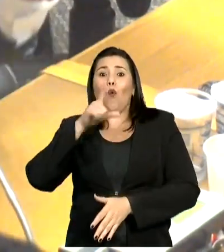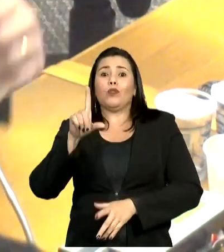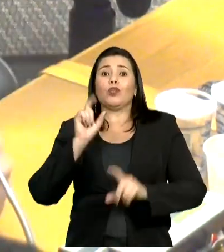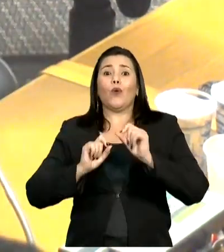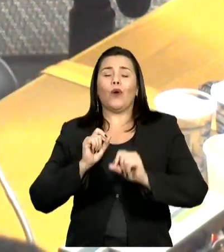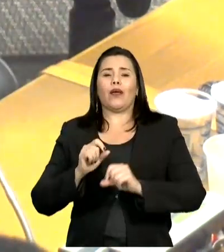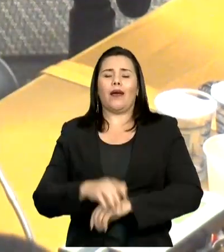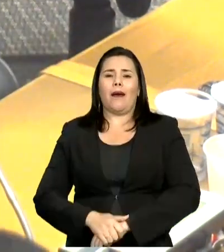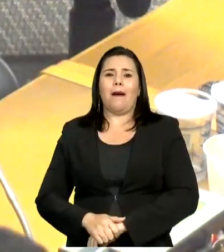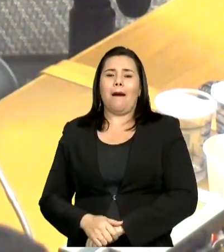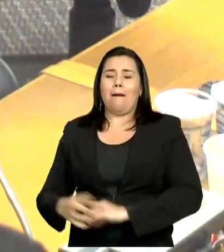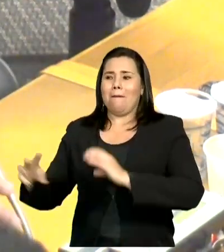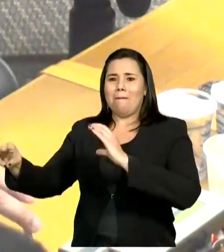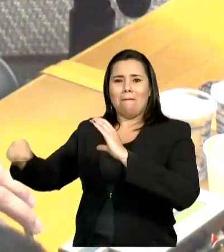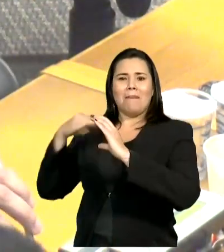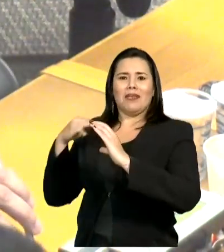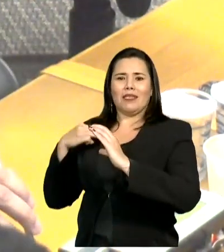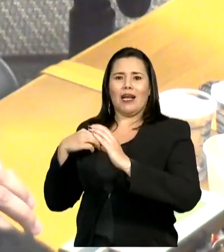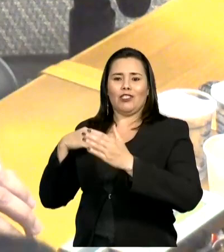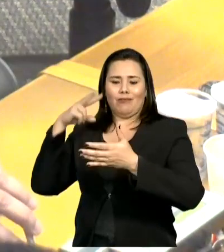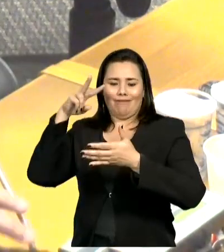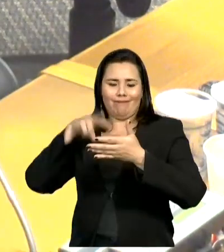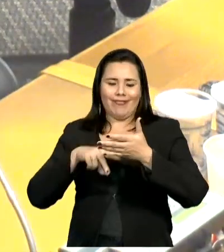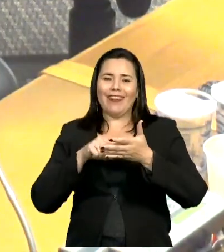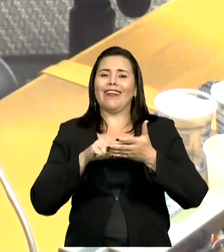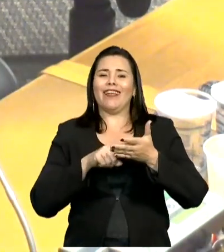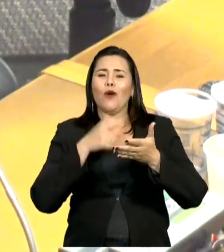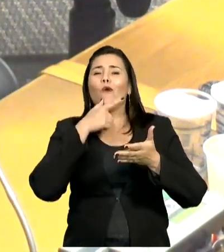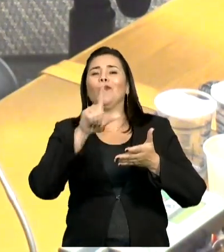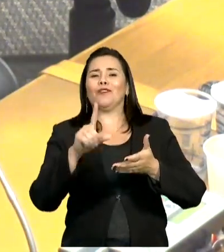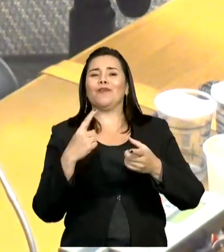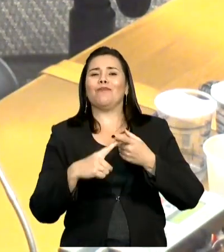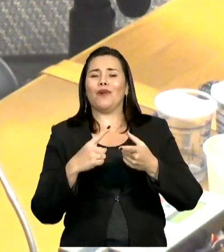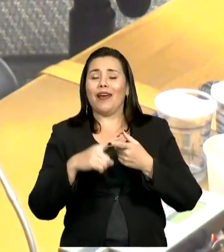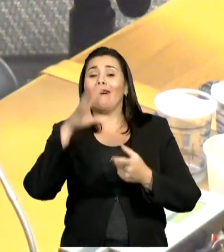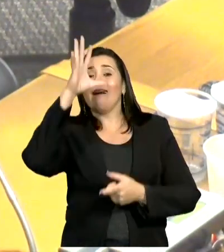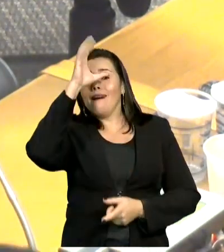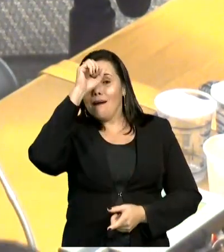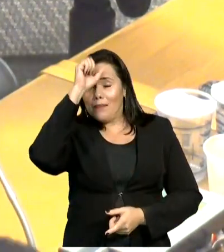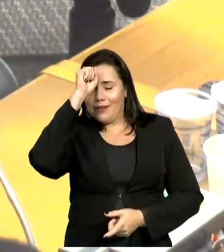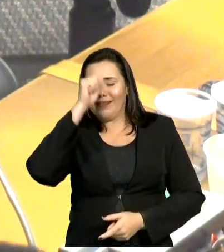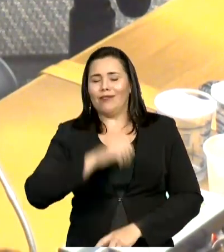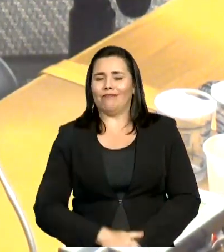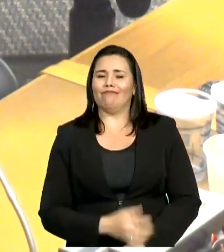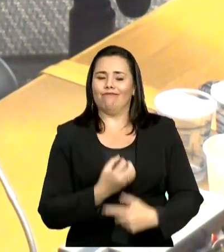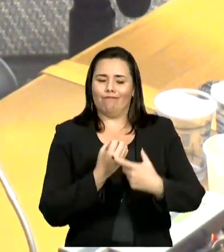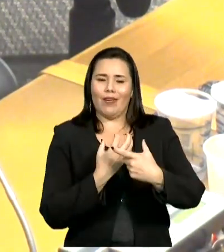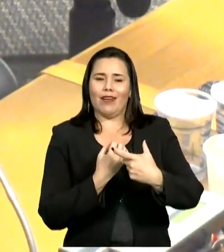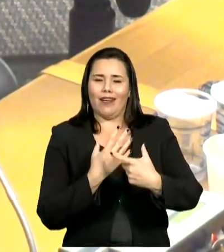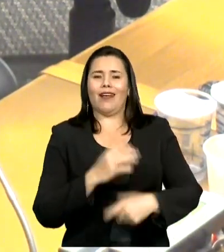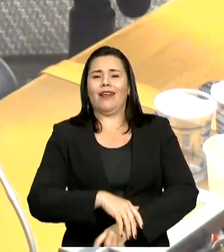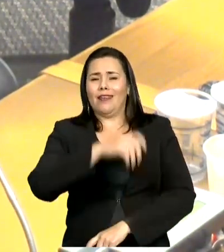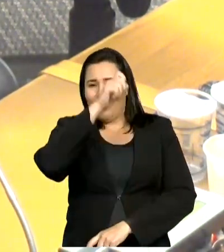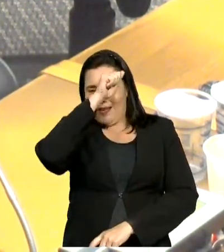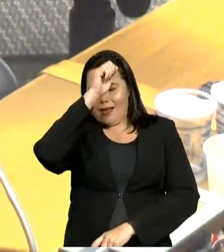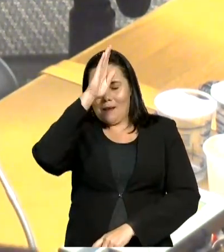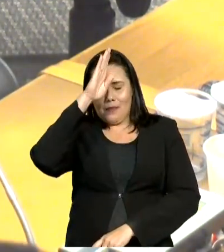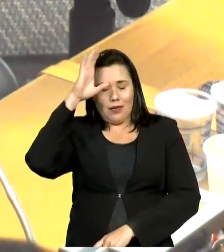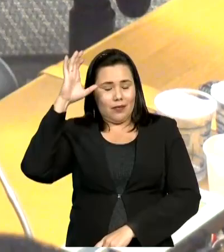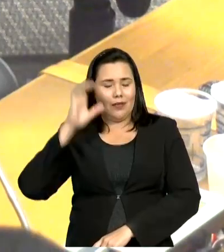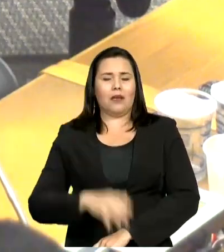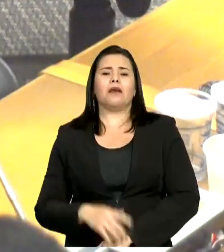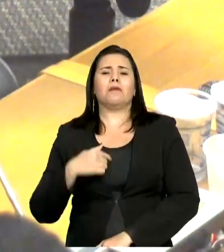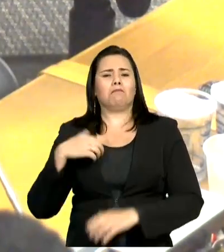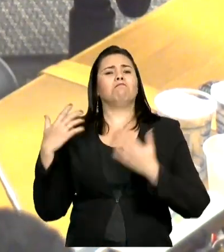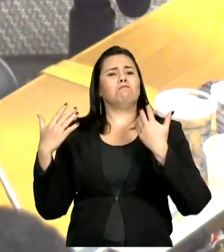carta e assim como também escrever. A educação liberta verdadeiramente o povo, e o nosso secretário Felipe Camarão está de parabéns pela condução da